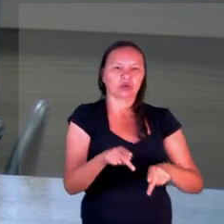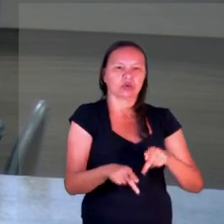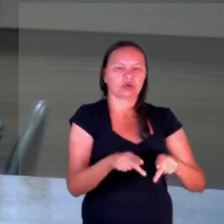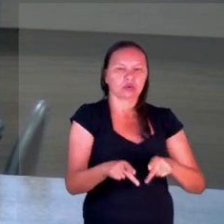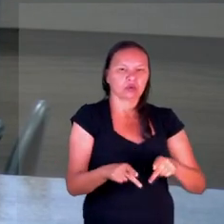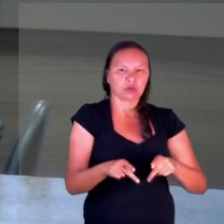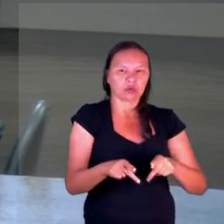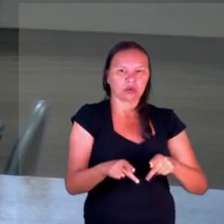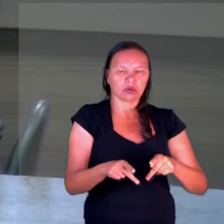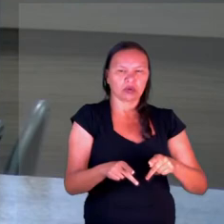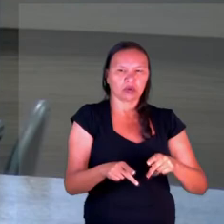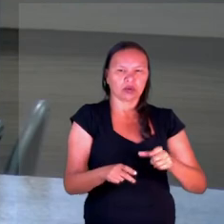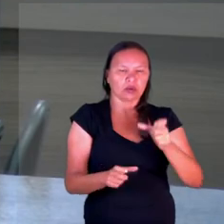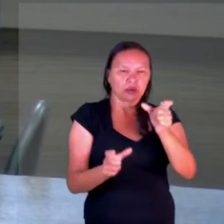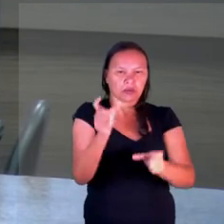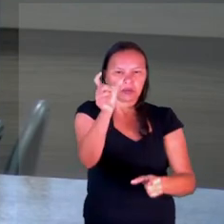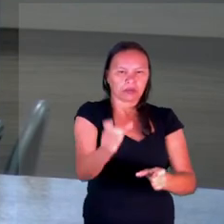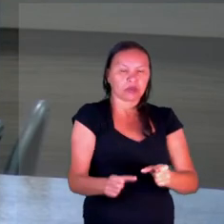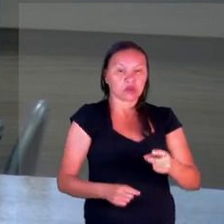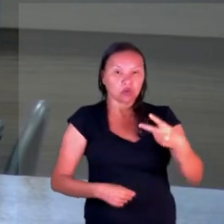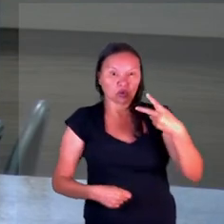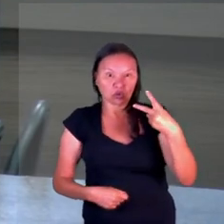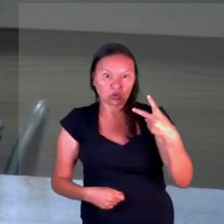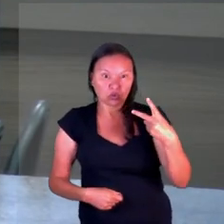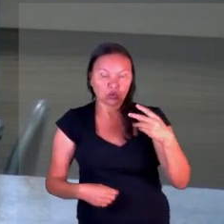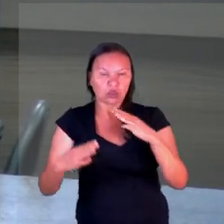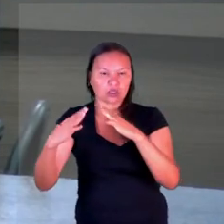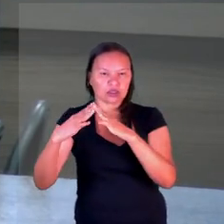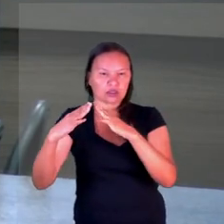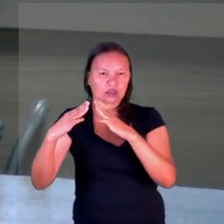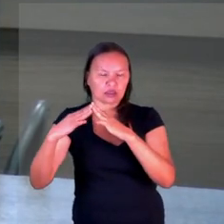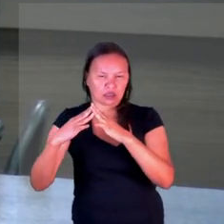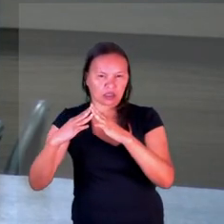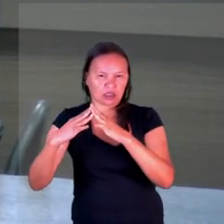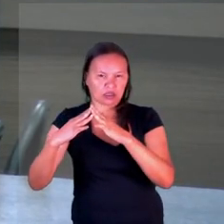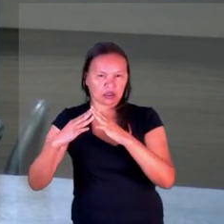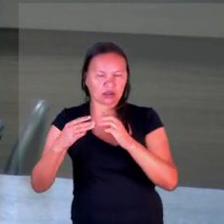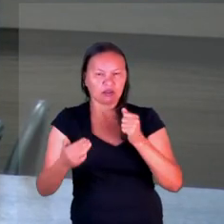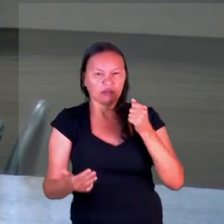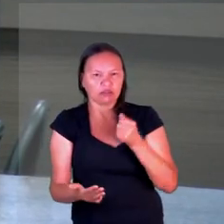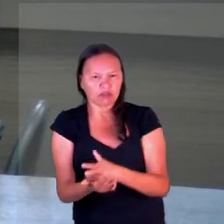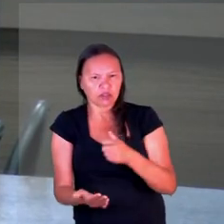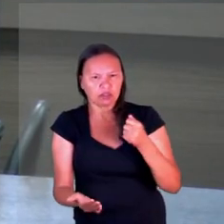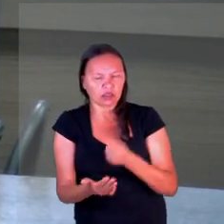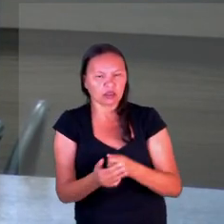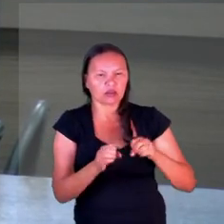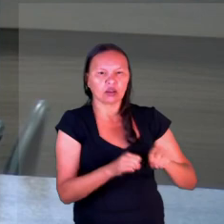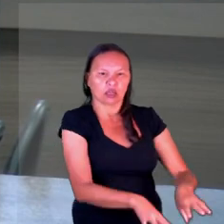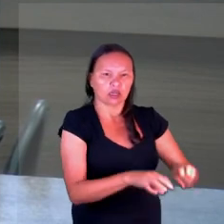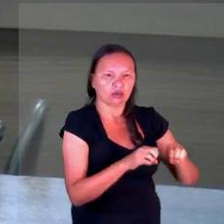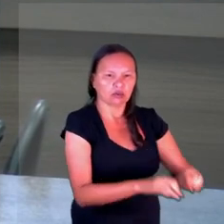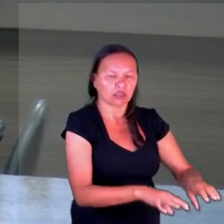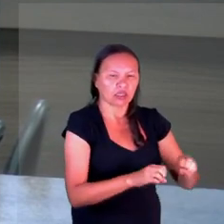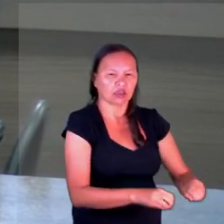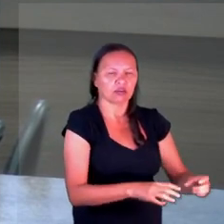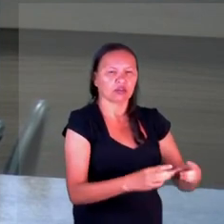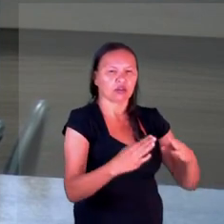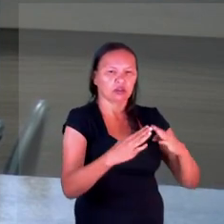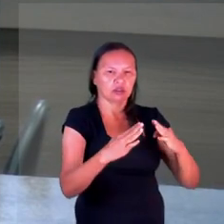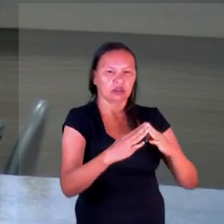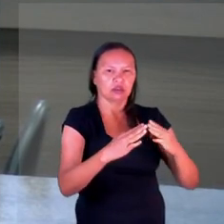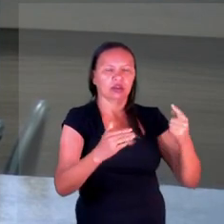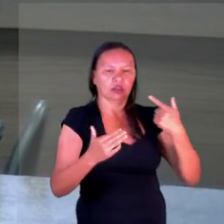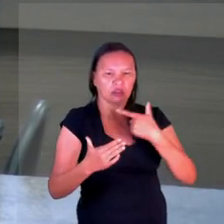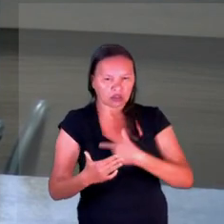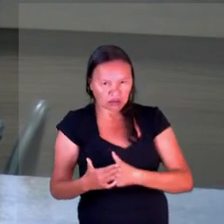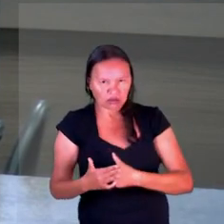duas as três residências estavam vendendo alugavam o imóvel que recebiam e quando o Ministério Público de lá resolveu atuar ele foi